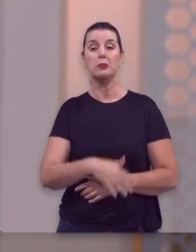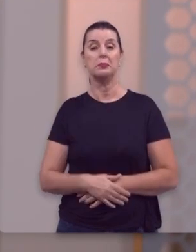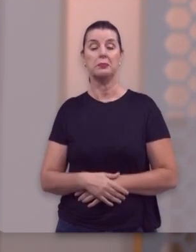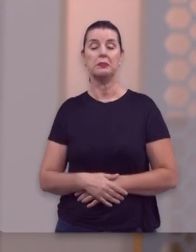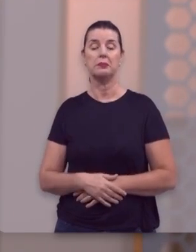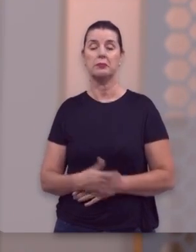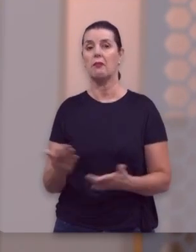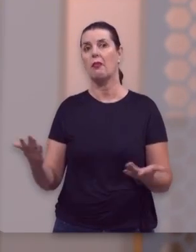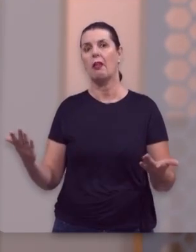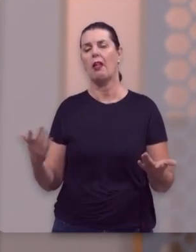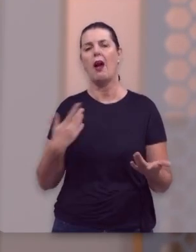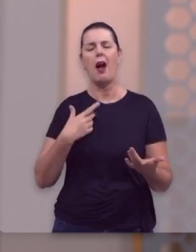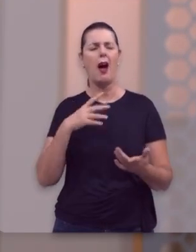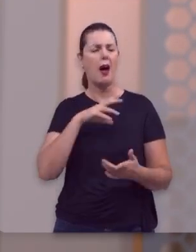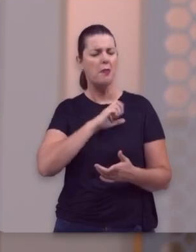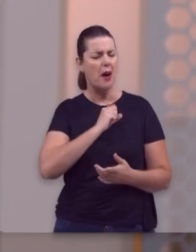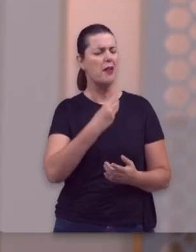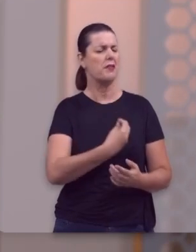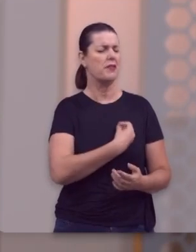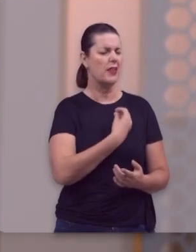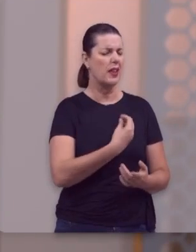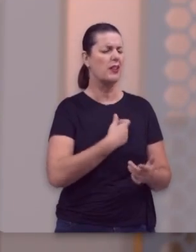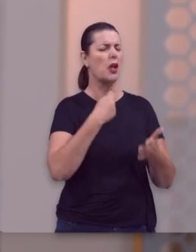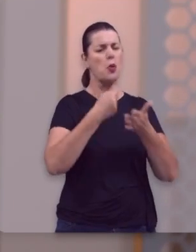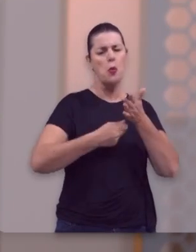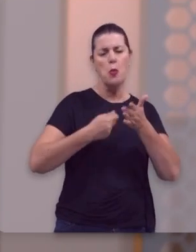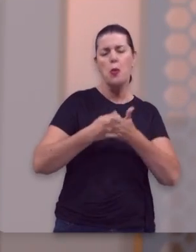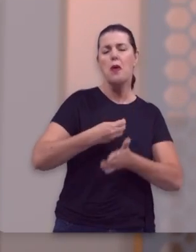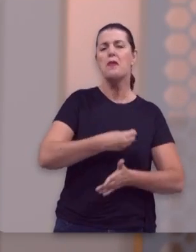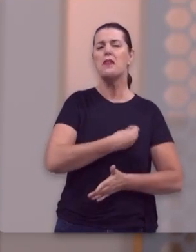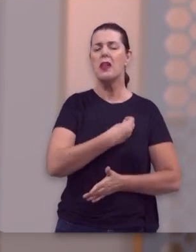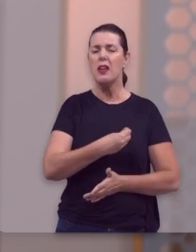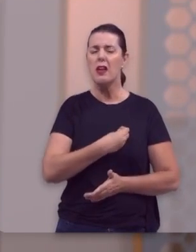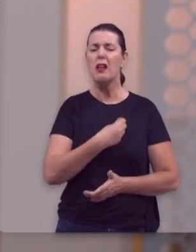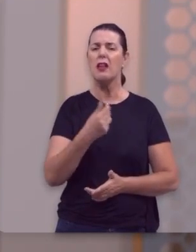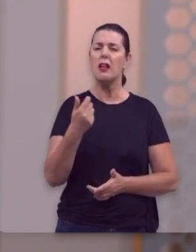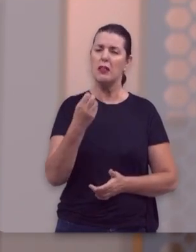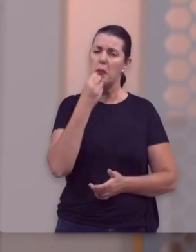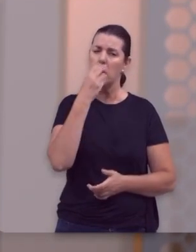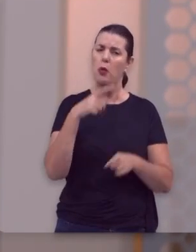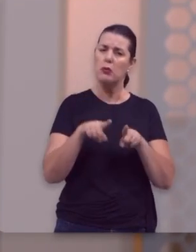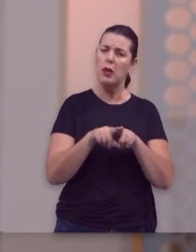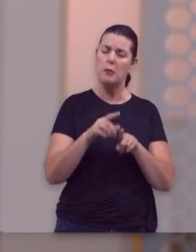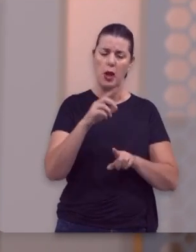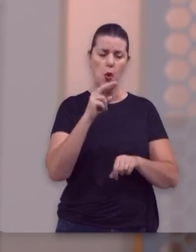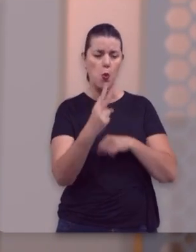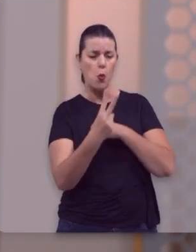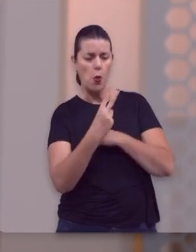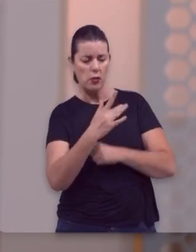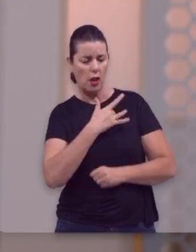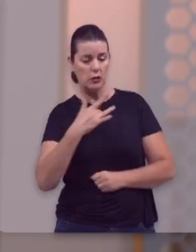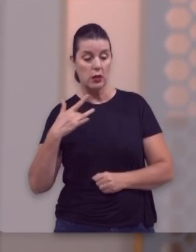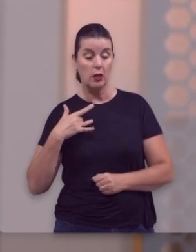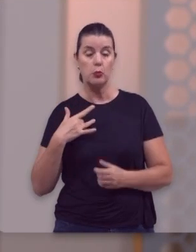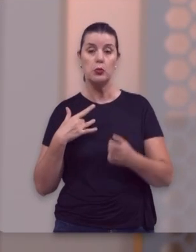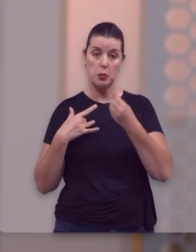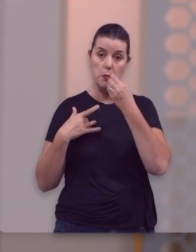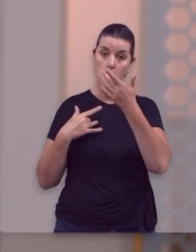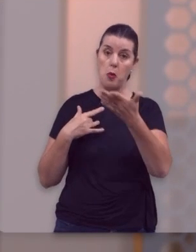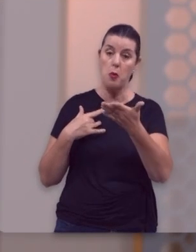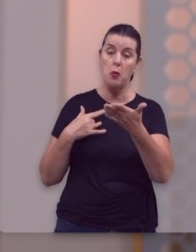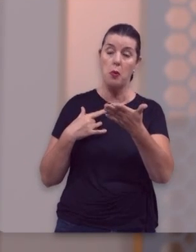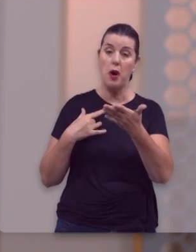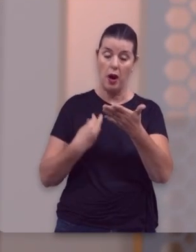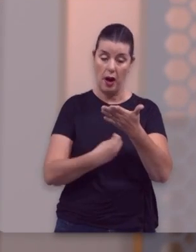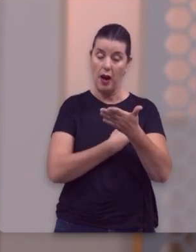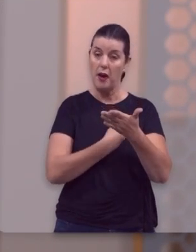Não que você não vai amar a vida, não que você não vai lutar pela vida, não que você não vai cuidar da sua saúde, não, 1000 vezes não.